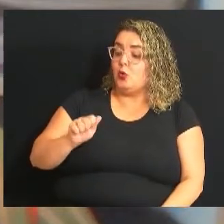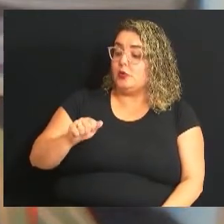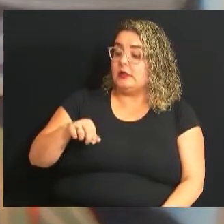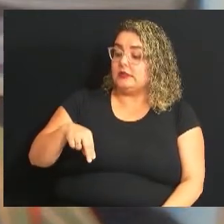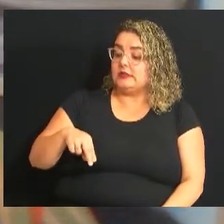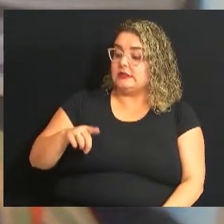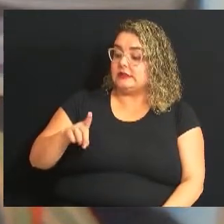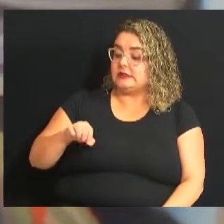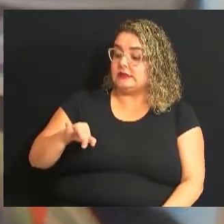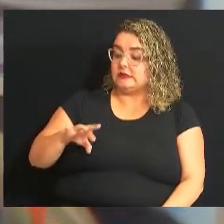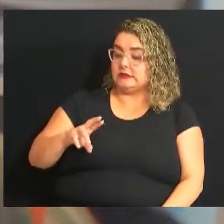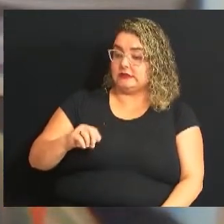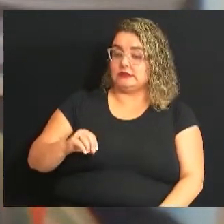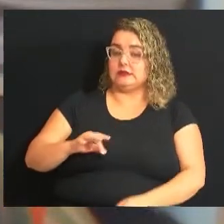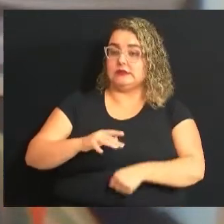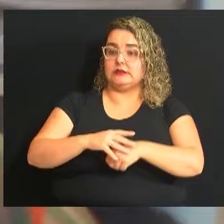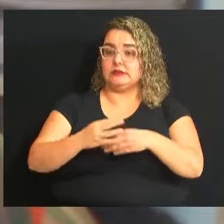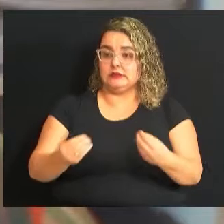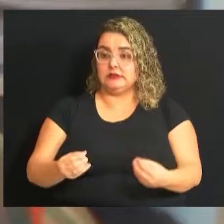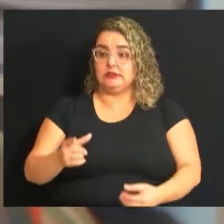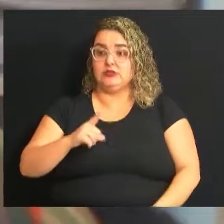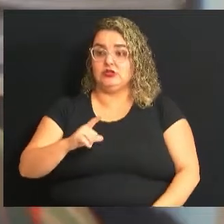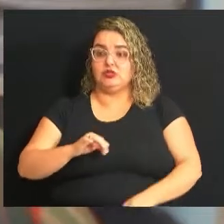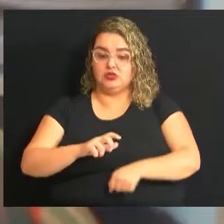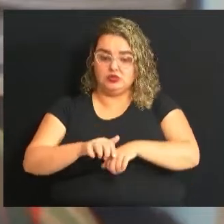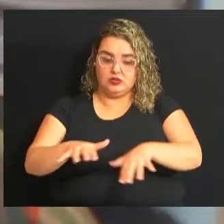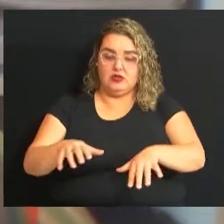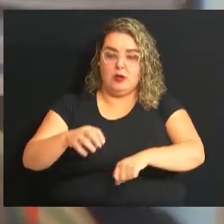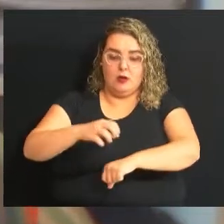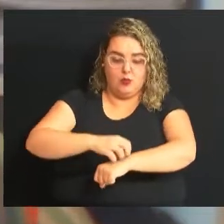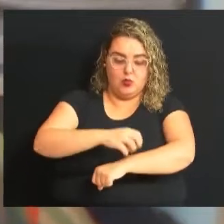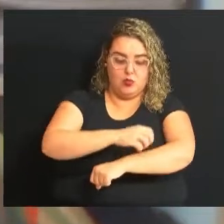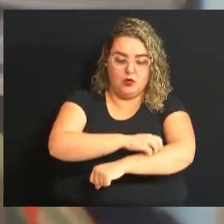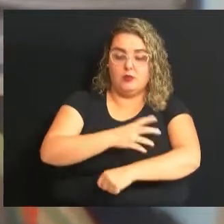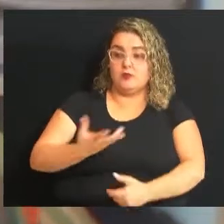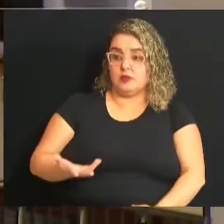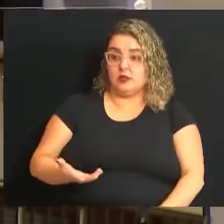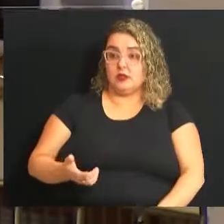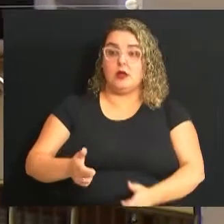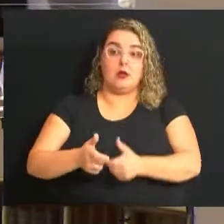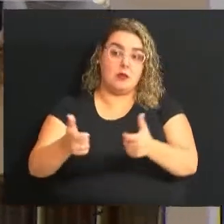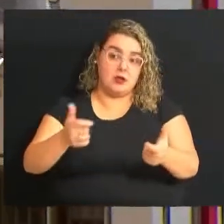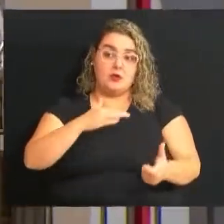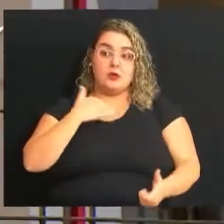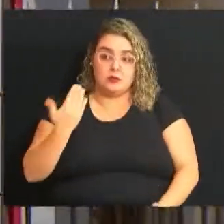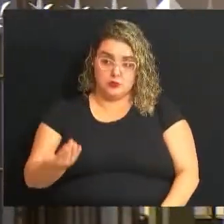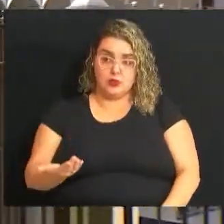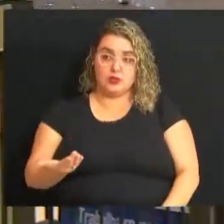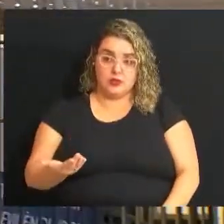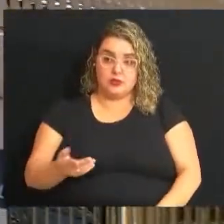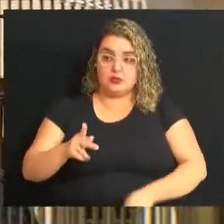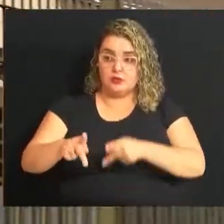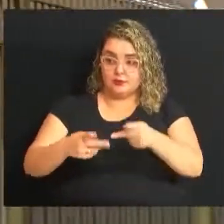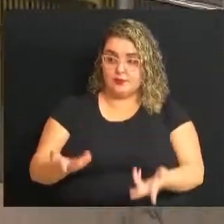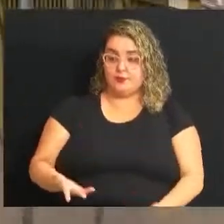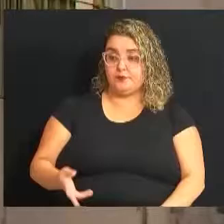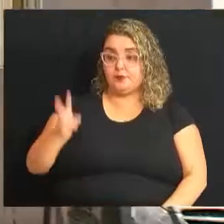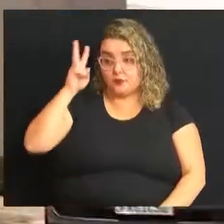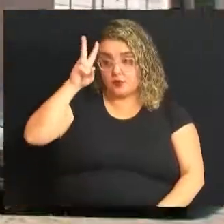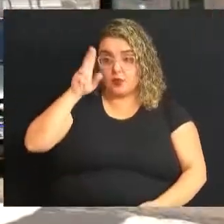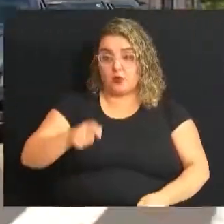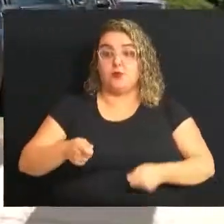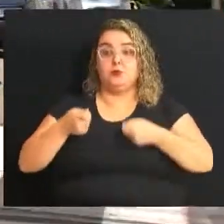que tinha epidemias de varíola que sacrificavam uma boa parte dessa população. A história se consolida quando,